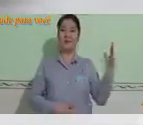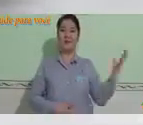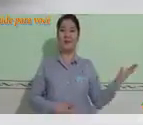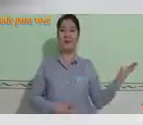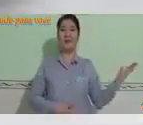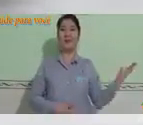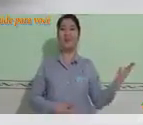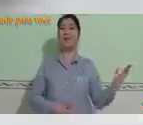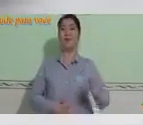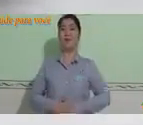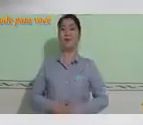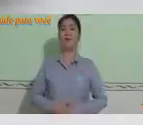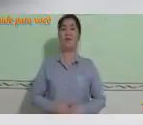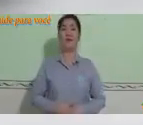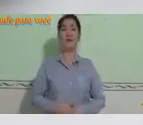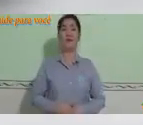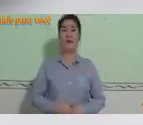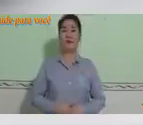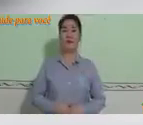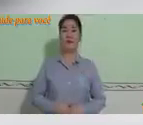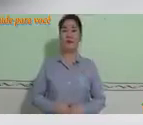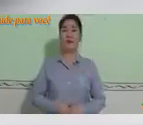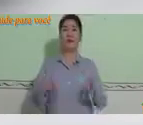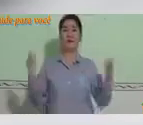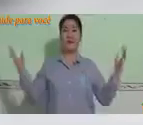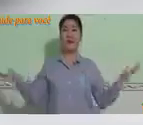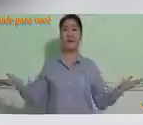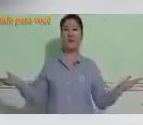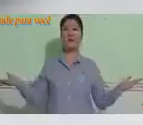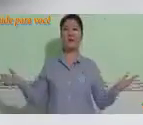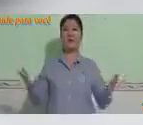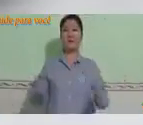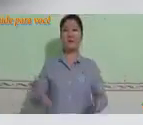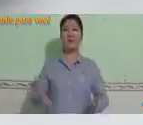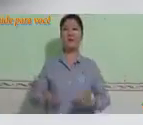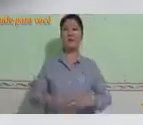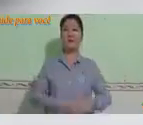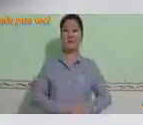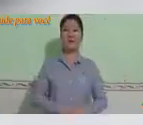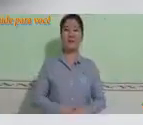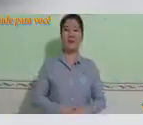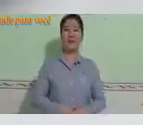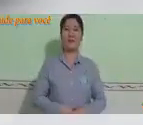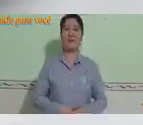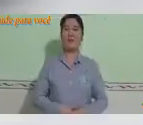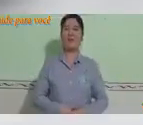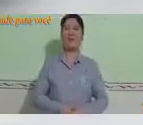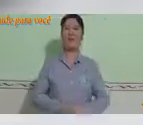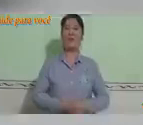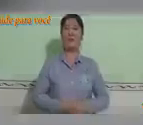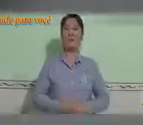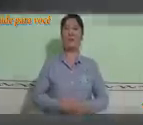Este sintoma do infarto é raro, vírgula, mas pode surgir principalmente em idosos, vírgula, diabéticos ou mulheres, vírgula, que